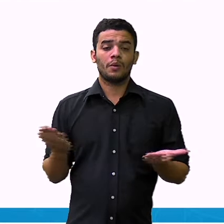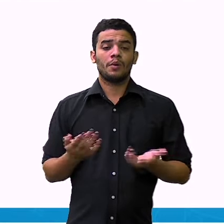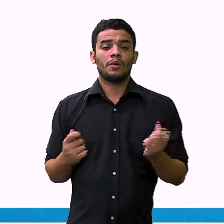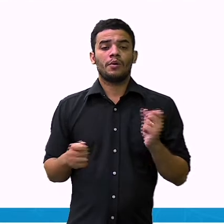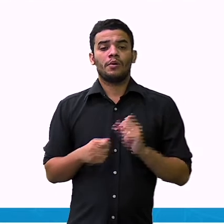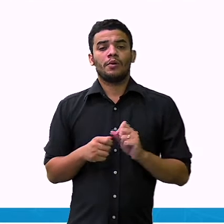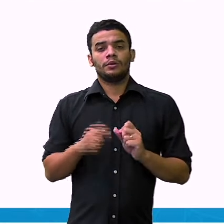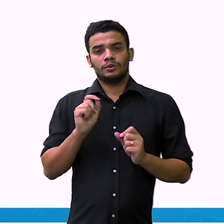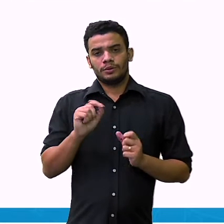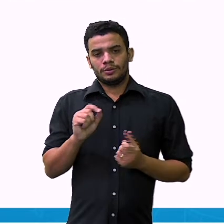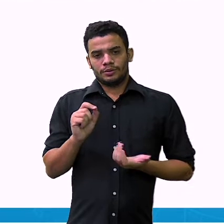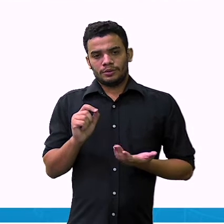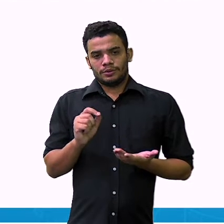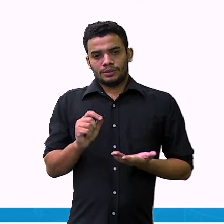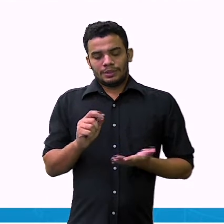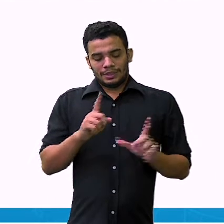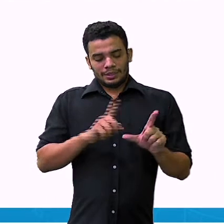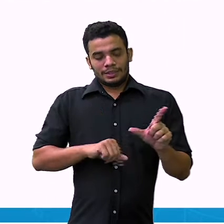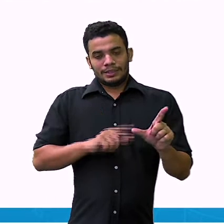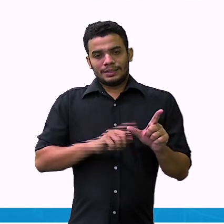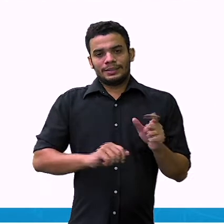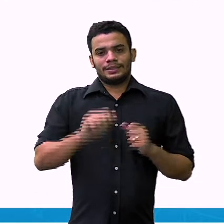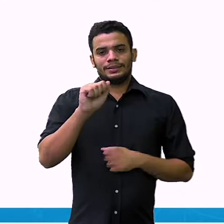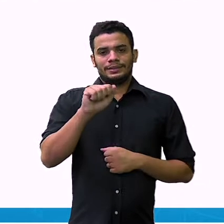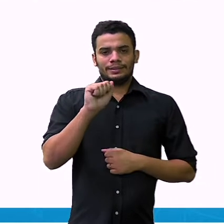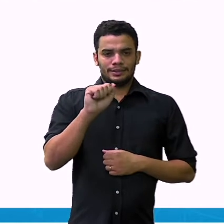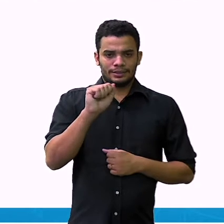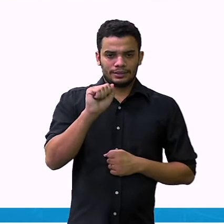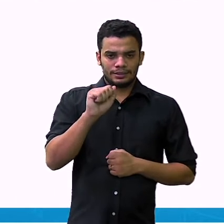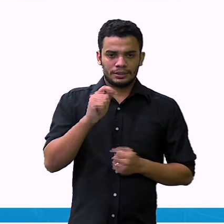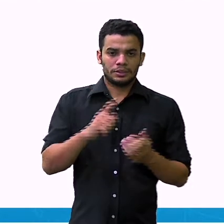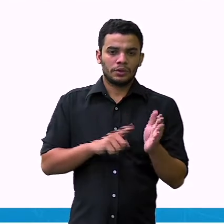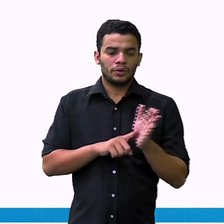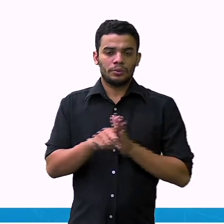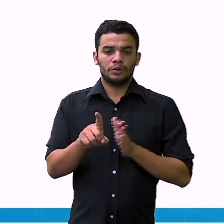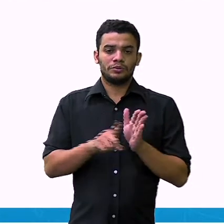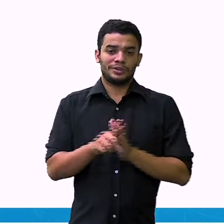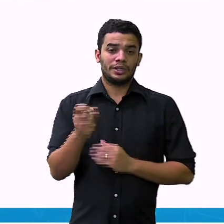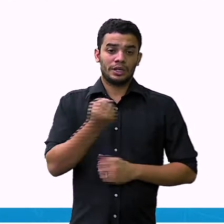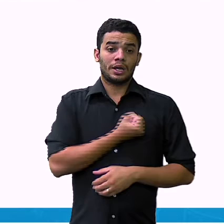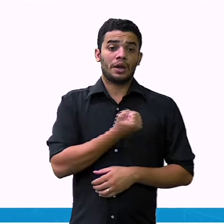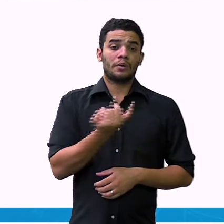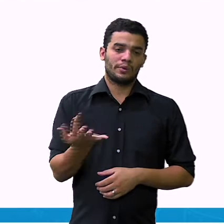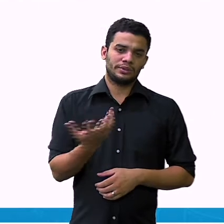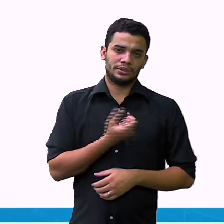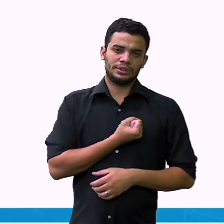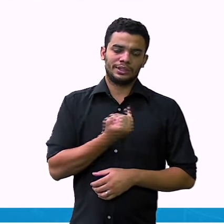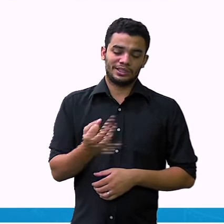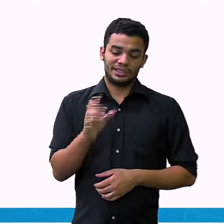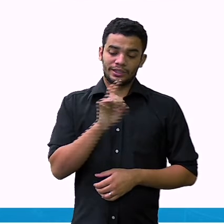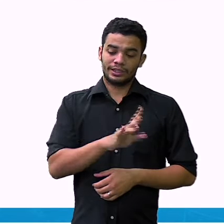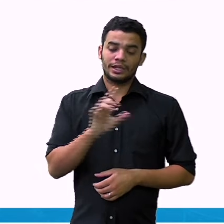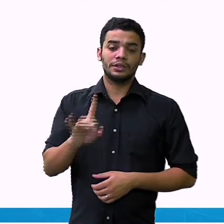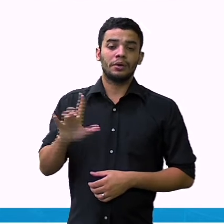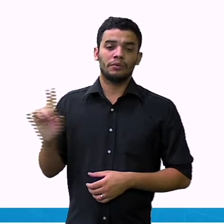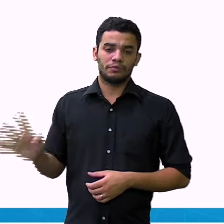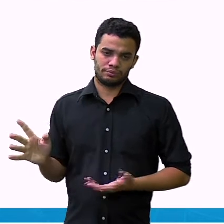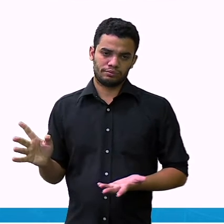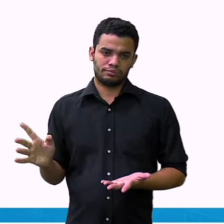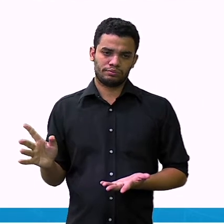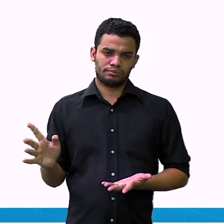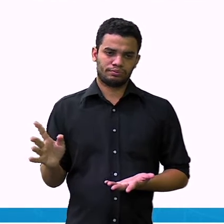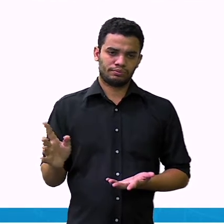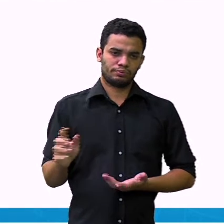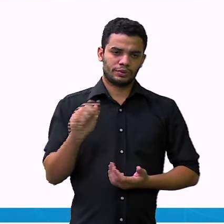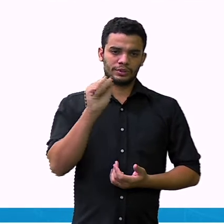Então, letra A, eu fiz essa pergunta para vocês e agora vamos respondê-la juntos. Qual foi o